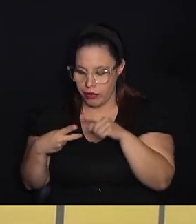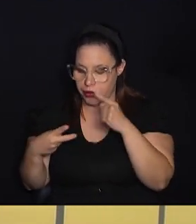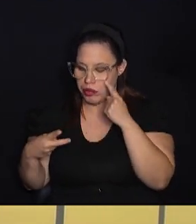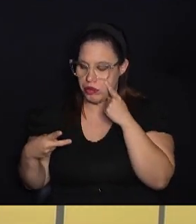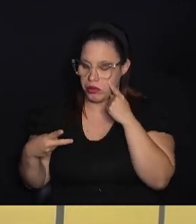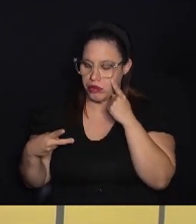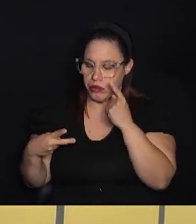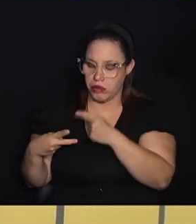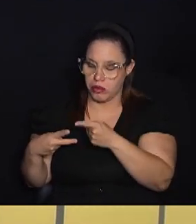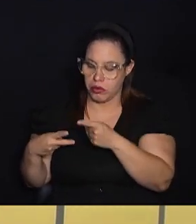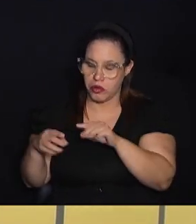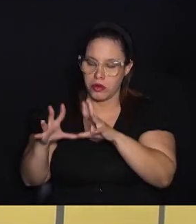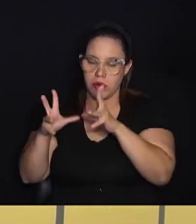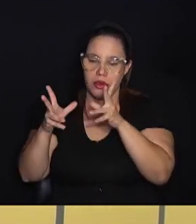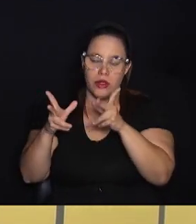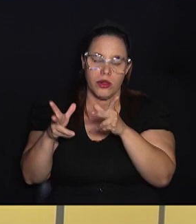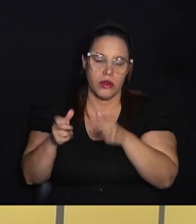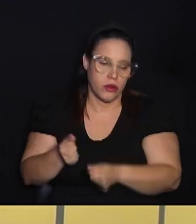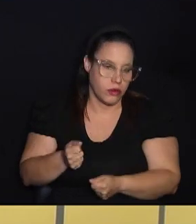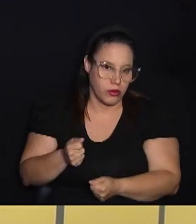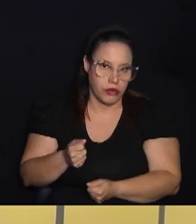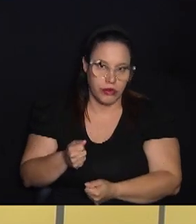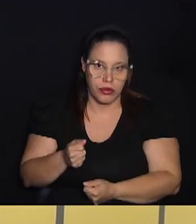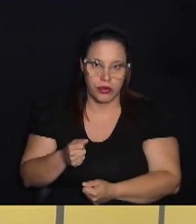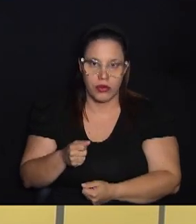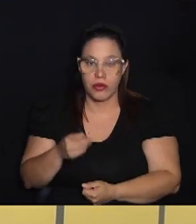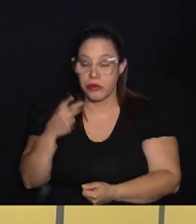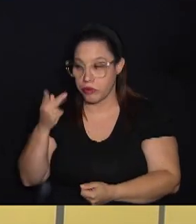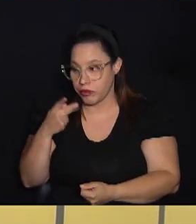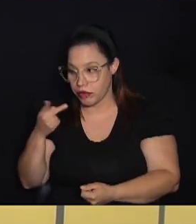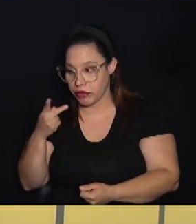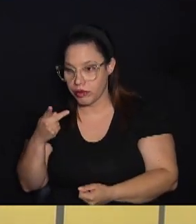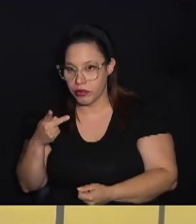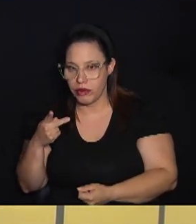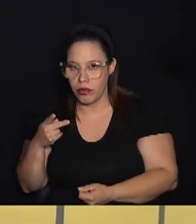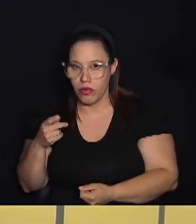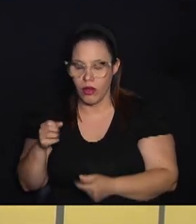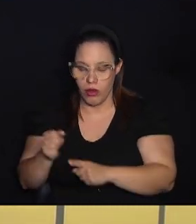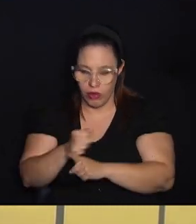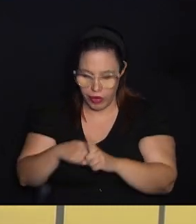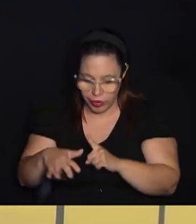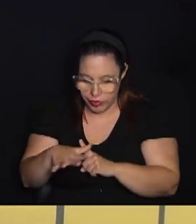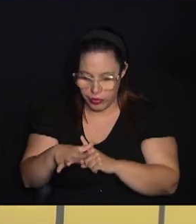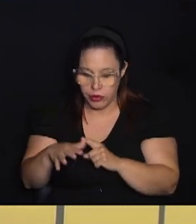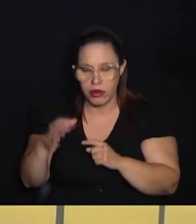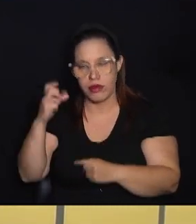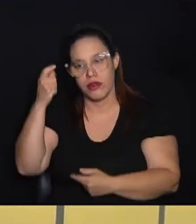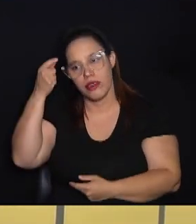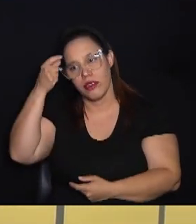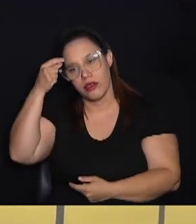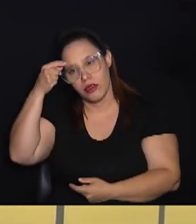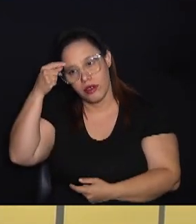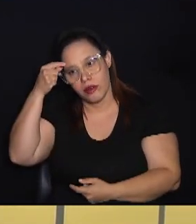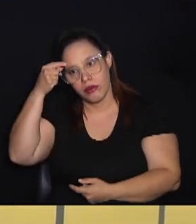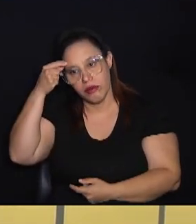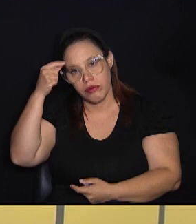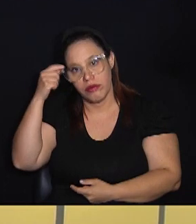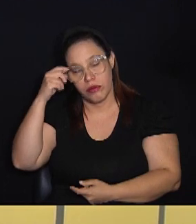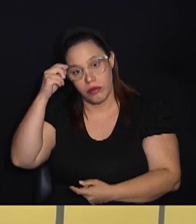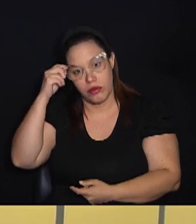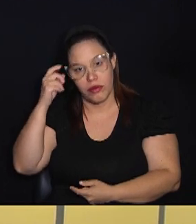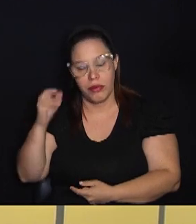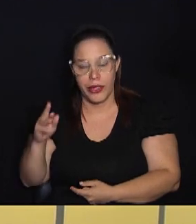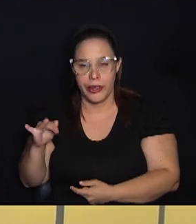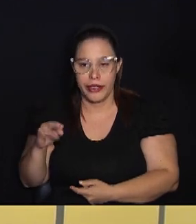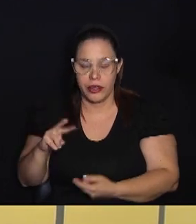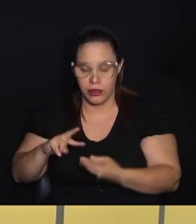um todo né Eh como já foi dito aqui da parte social da parte emocional não só da parte biológica